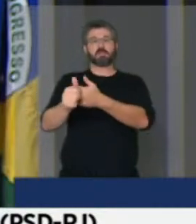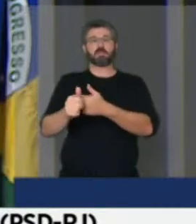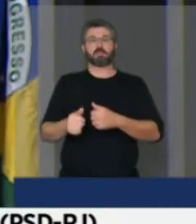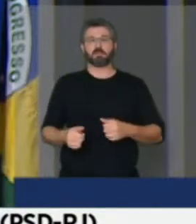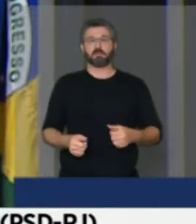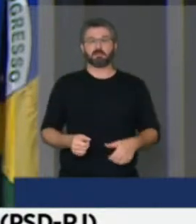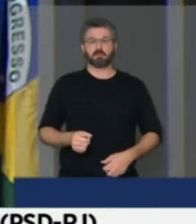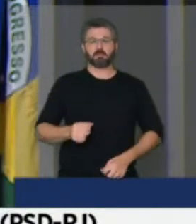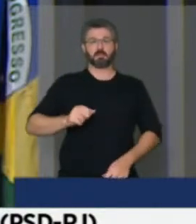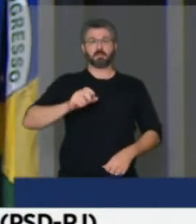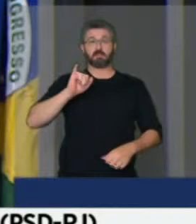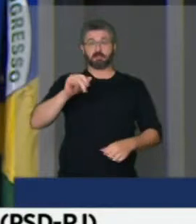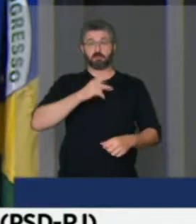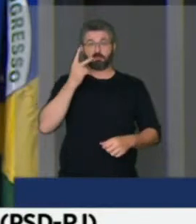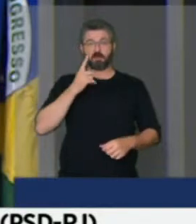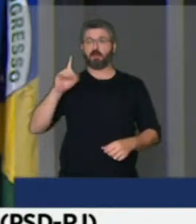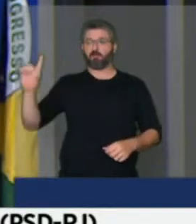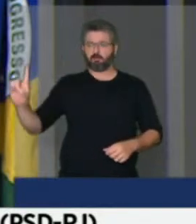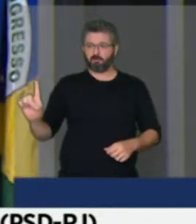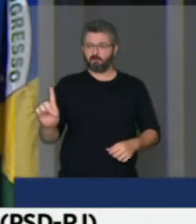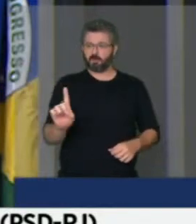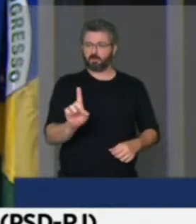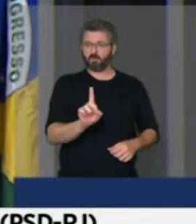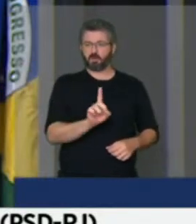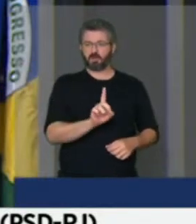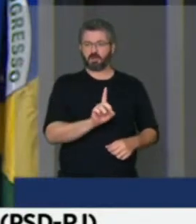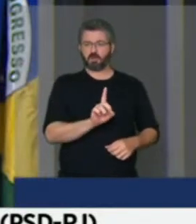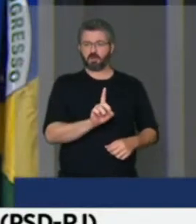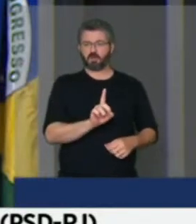me dizem vem por aqui,